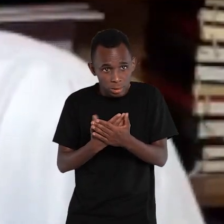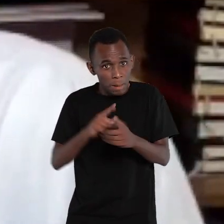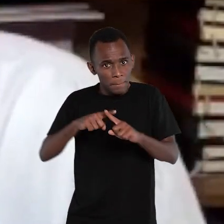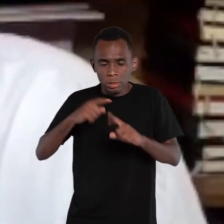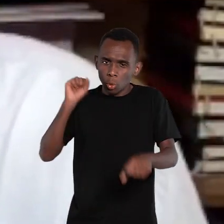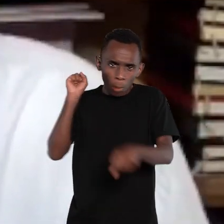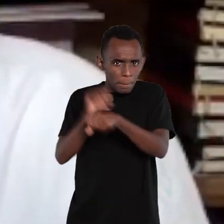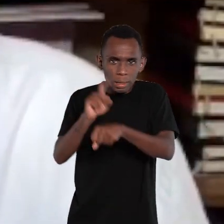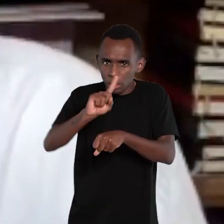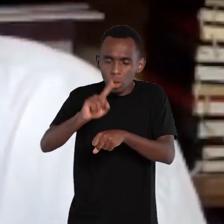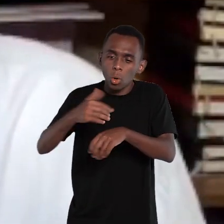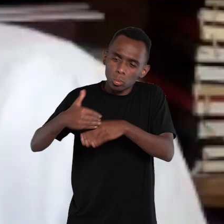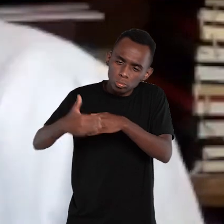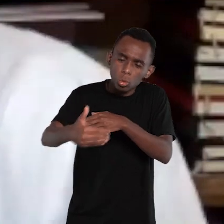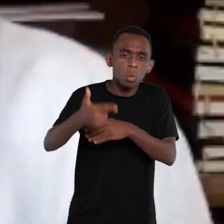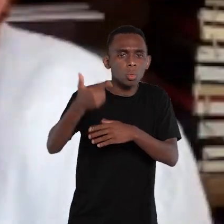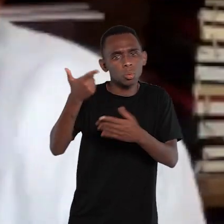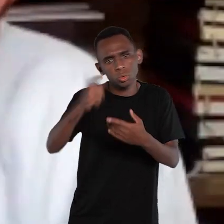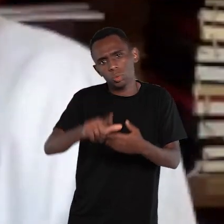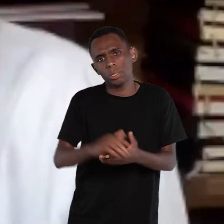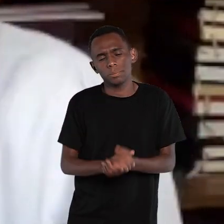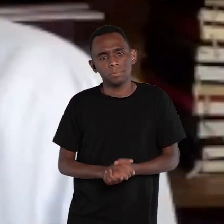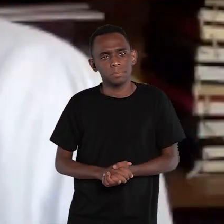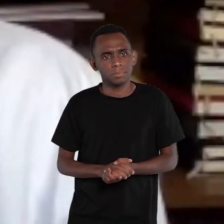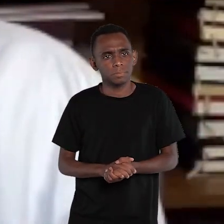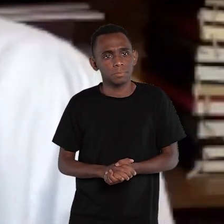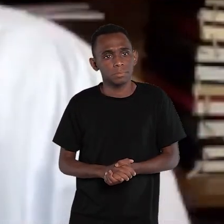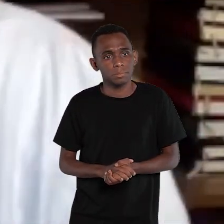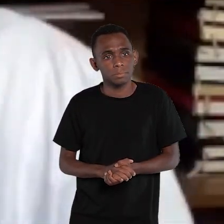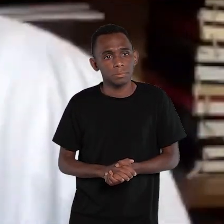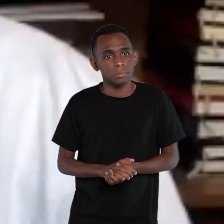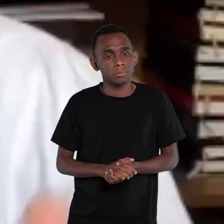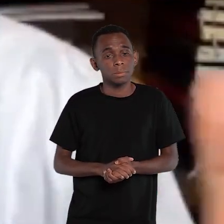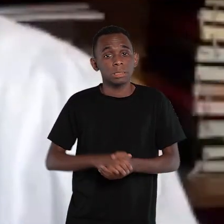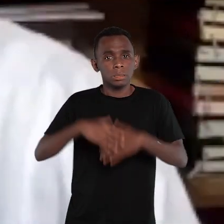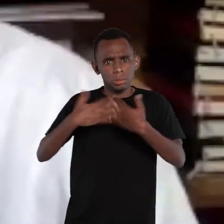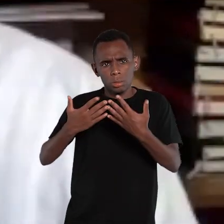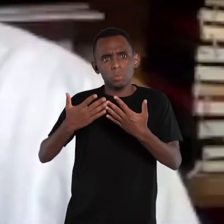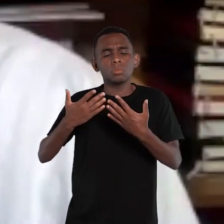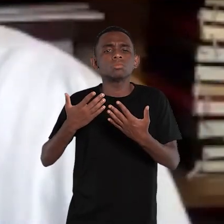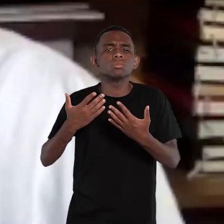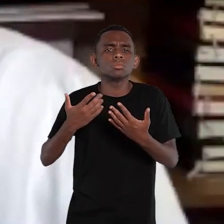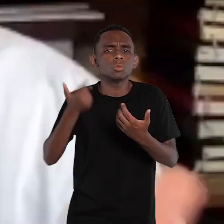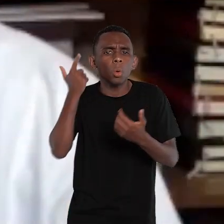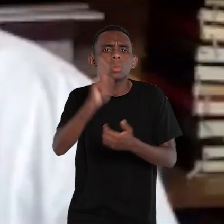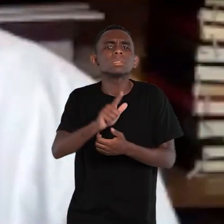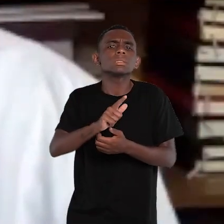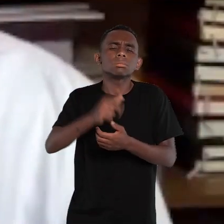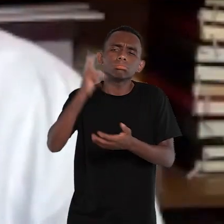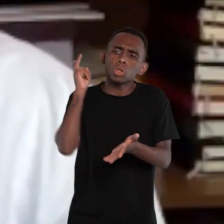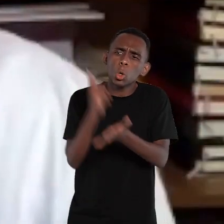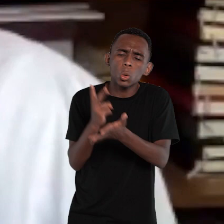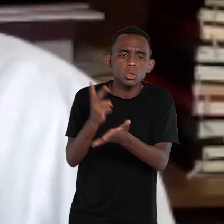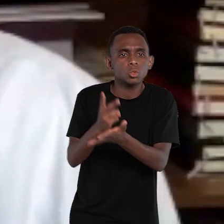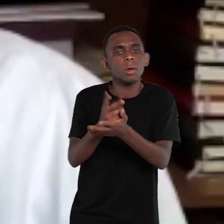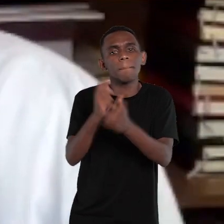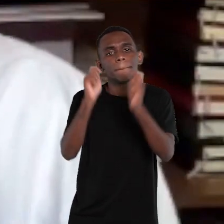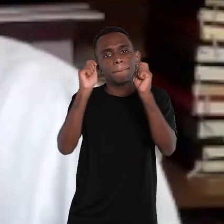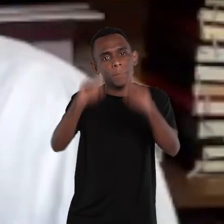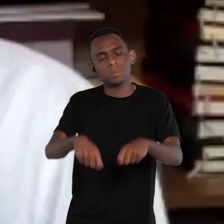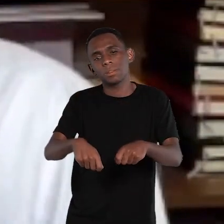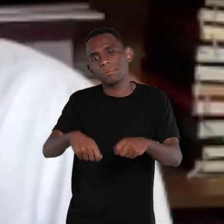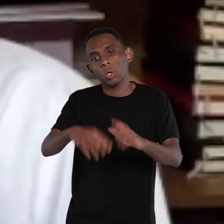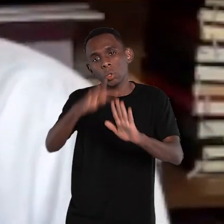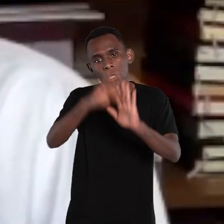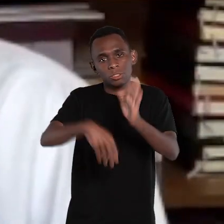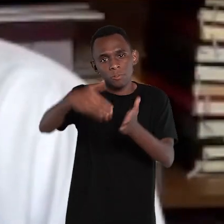isso era o melhor parágrafo do livro. Mas eu não conseguia ir para lugar nenhum. Até que finalmente abriu uma janela e eu segui por essa janela e deu certo. Eu